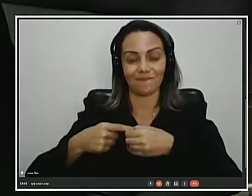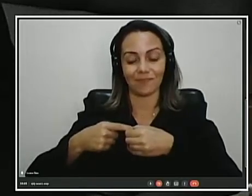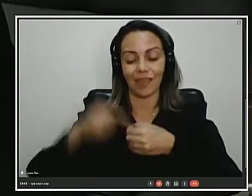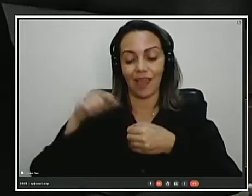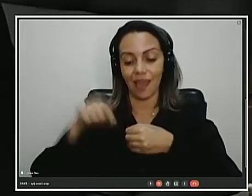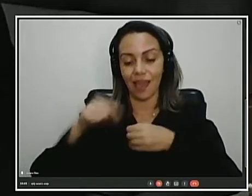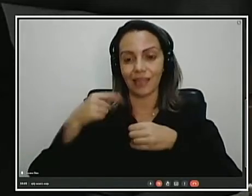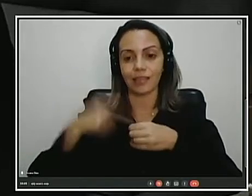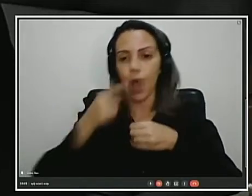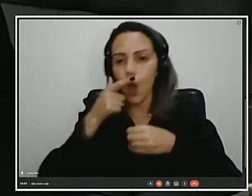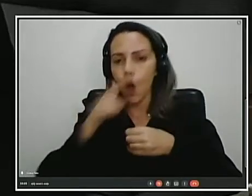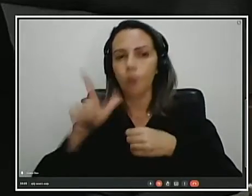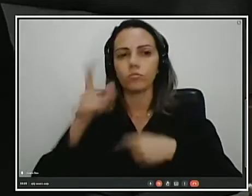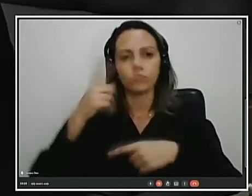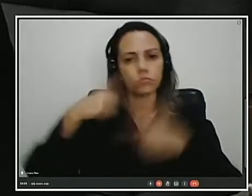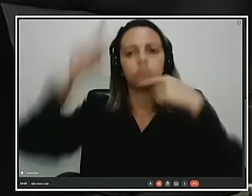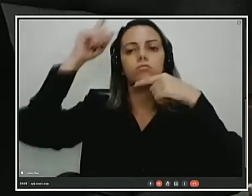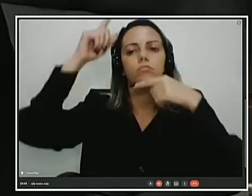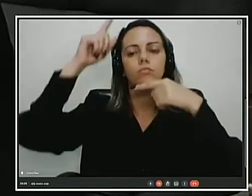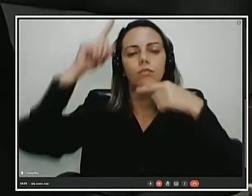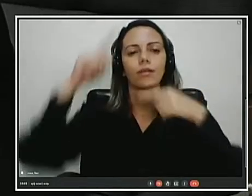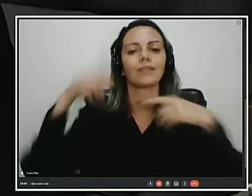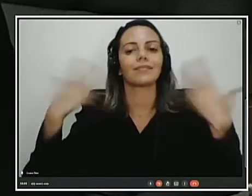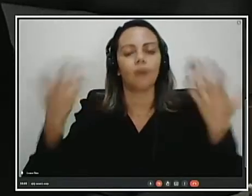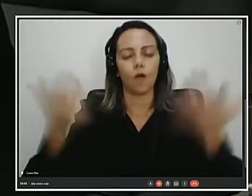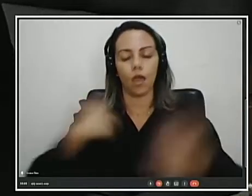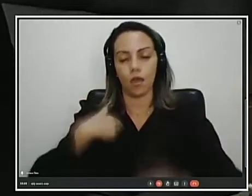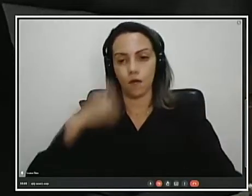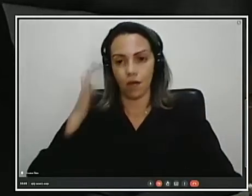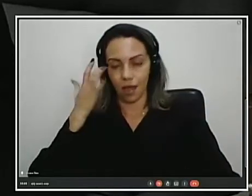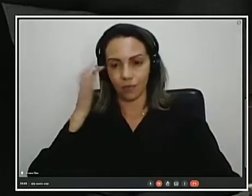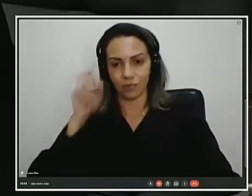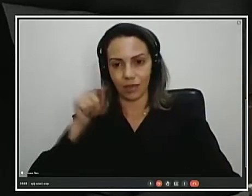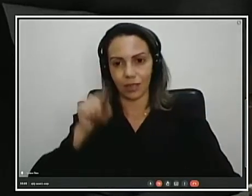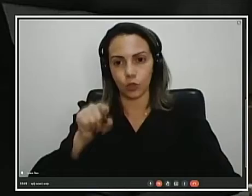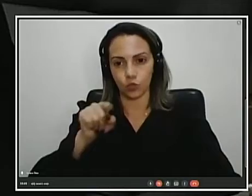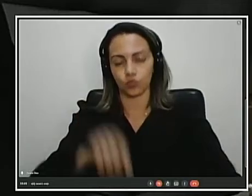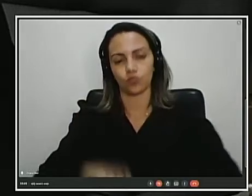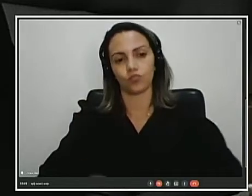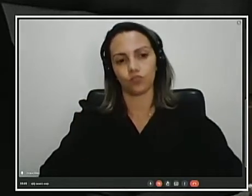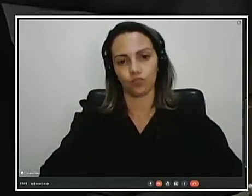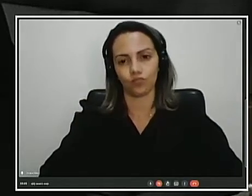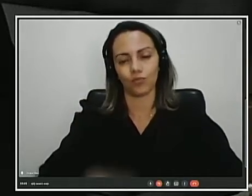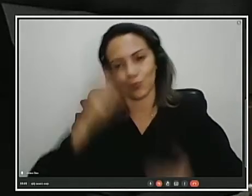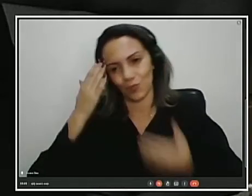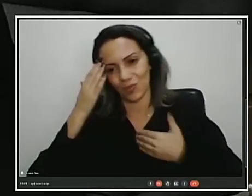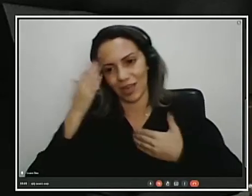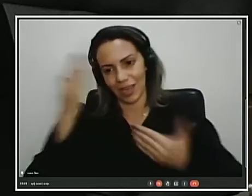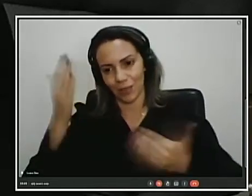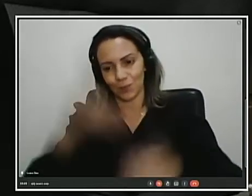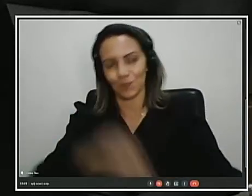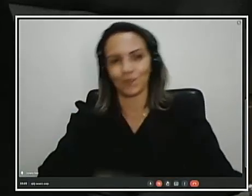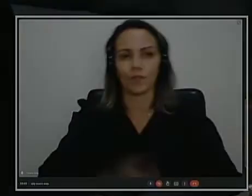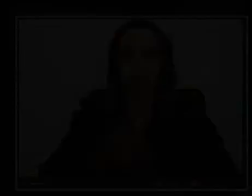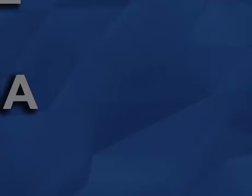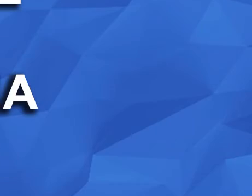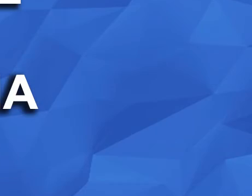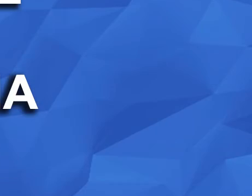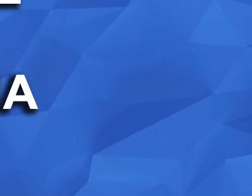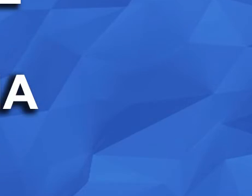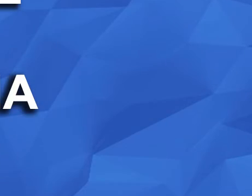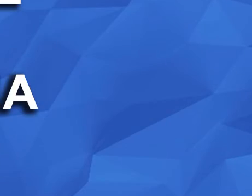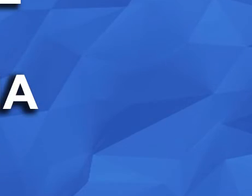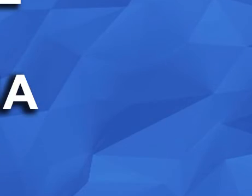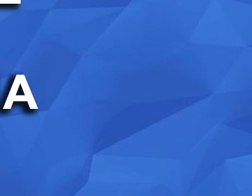e esse desenvolvimento Então eu acho que seria isso é meu muito obrigado aqui e uma boa noite a todos